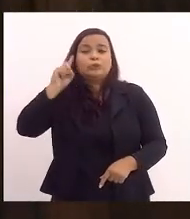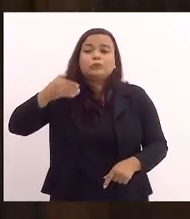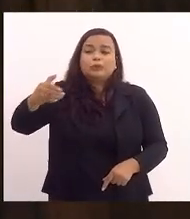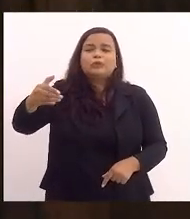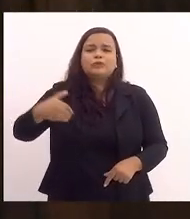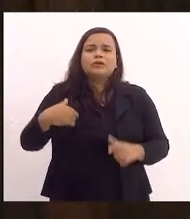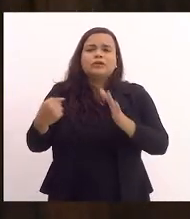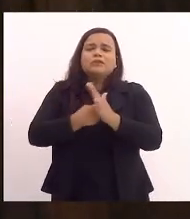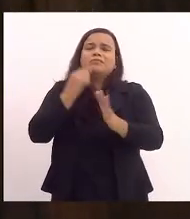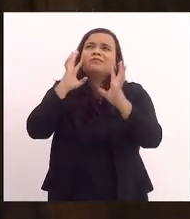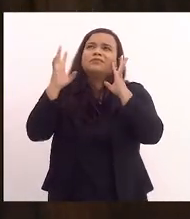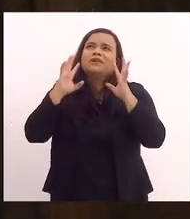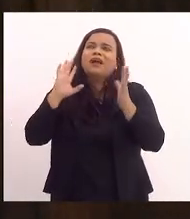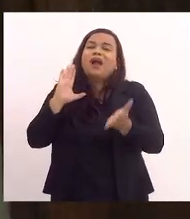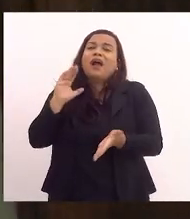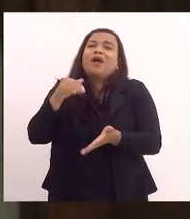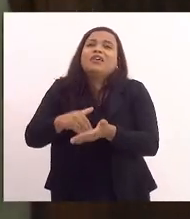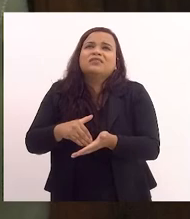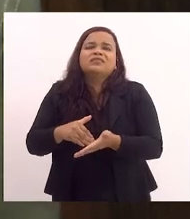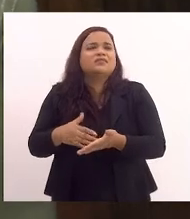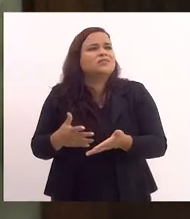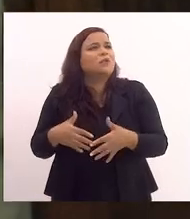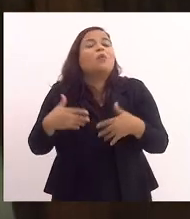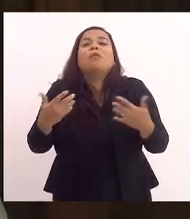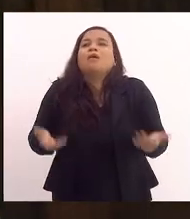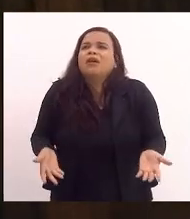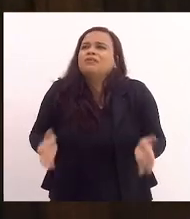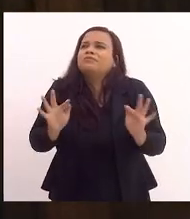quando? Até quando a gente